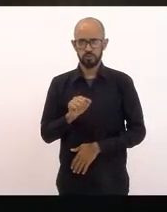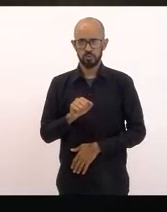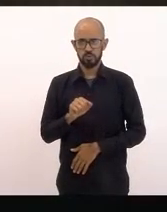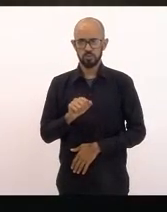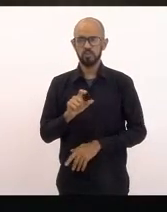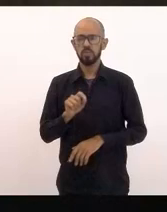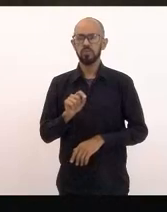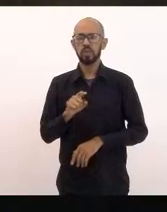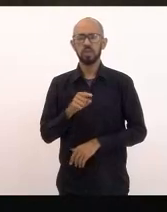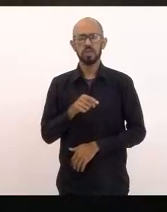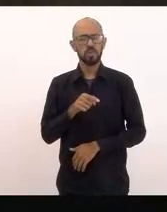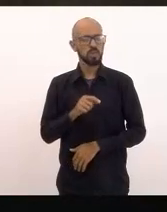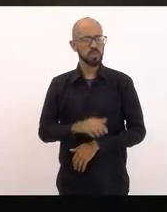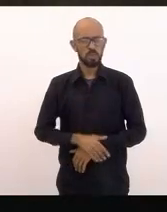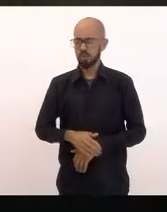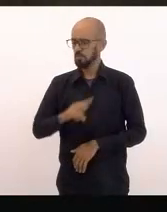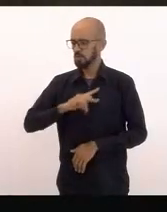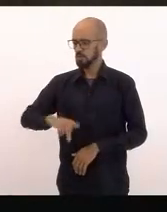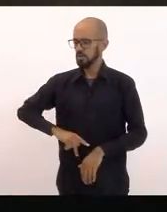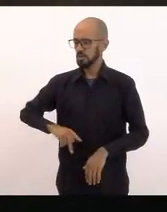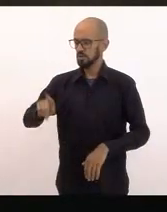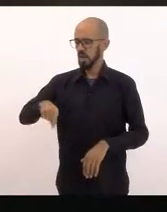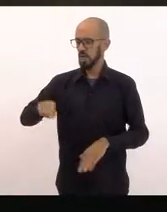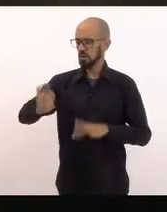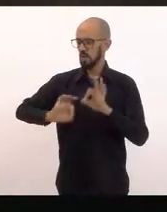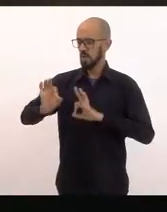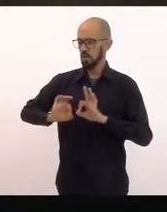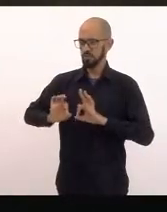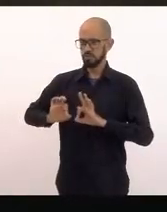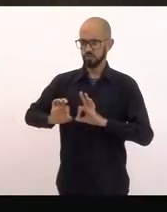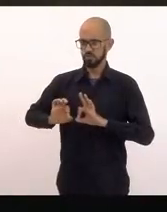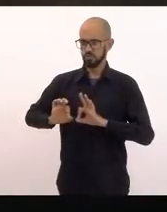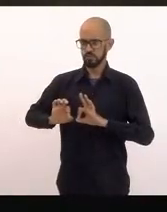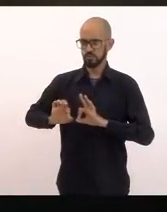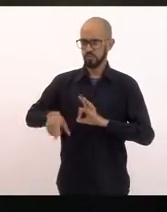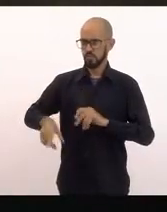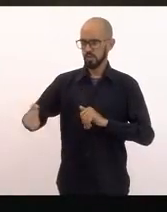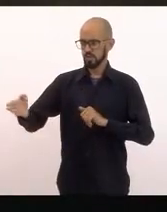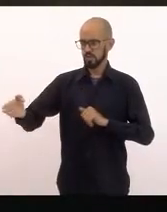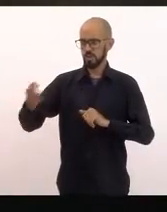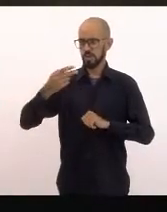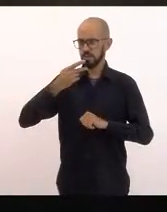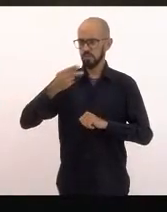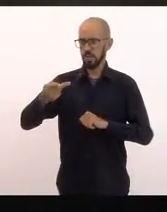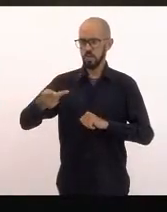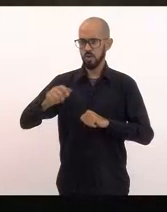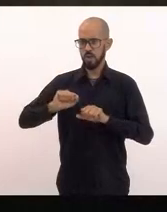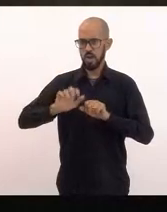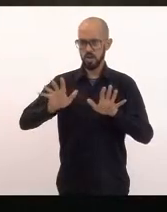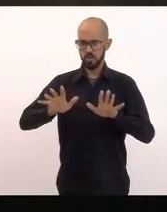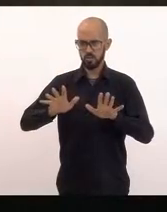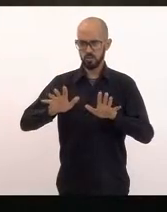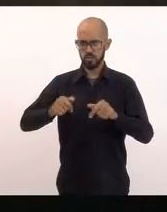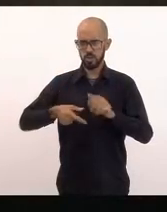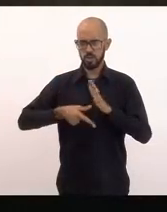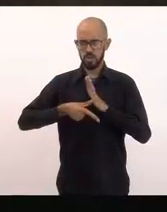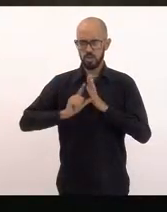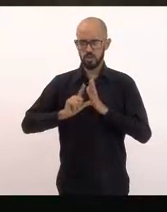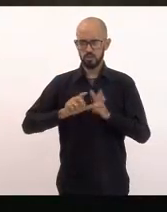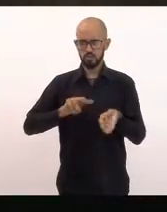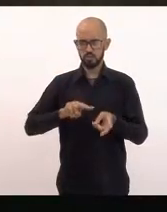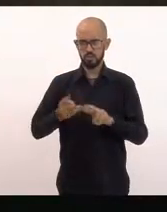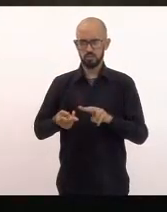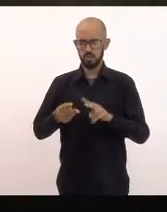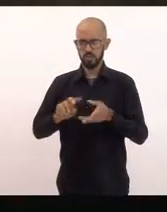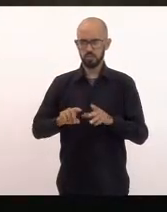Presidente. Presidente, é uma questão de ordem. Vossa Excelência deixou bem claro aqui, antes dos encaminhamentos dos